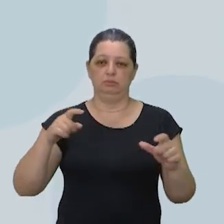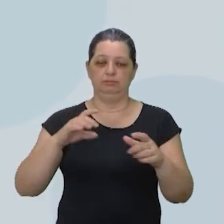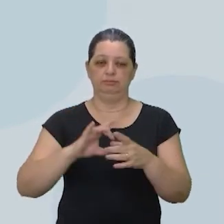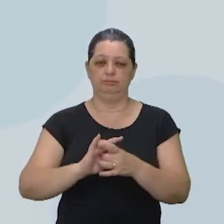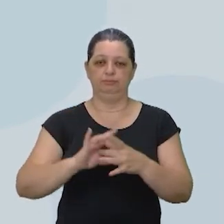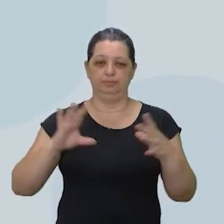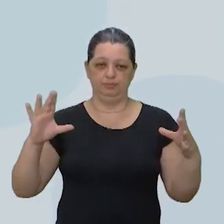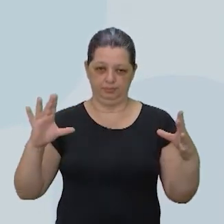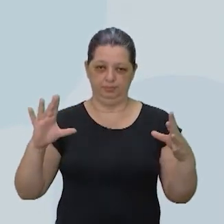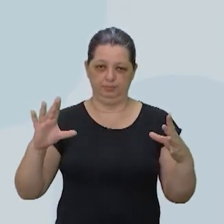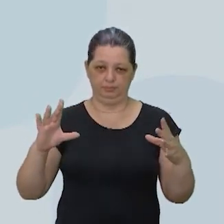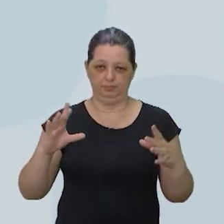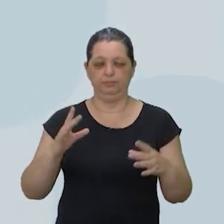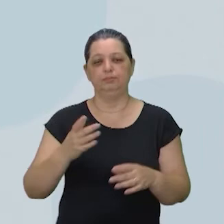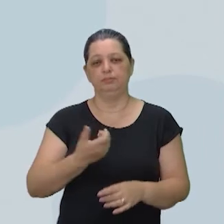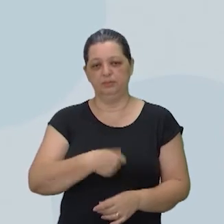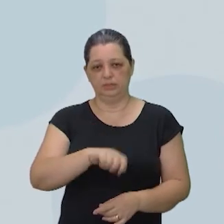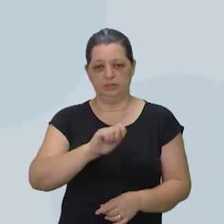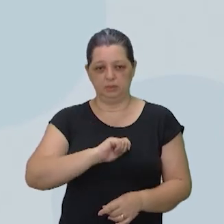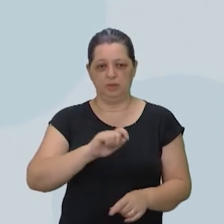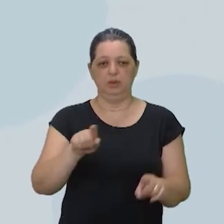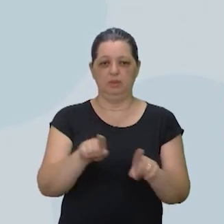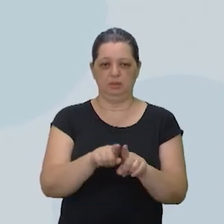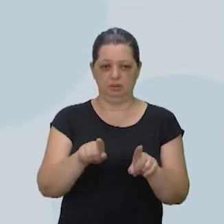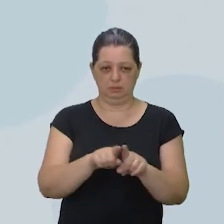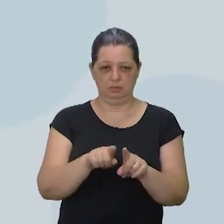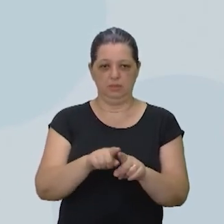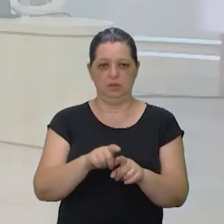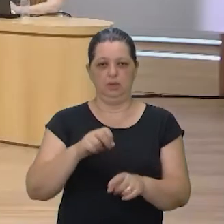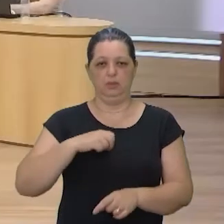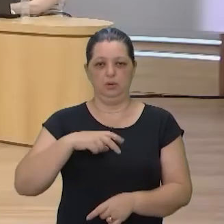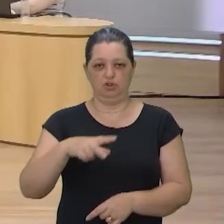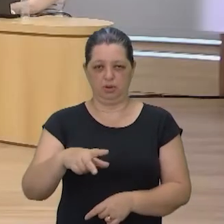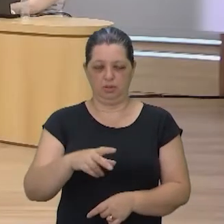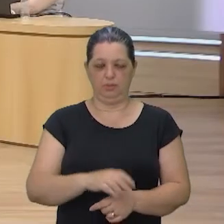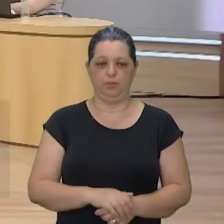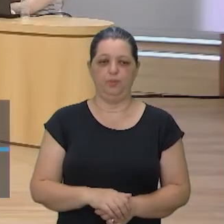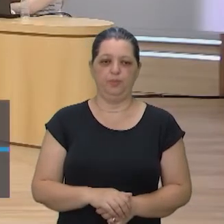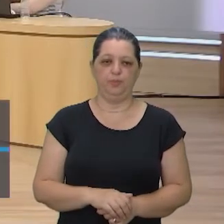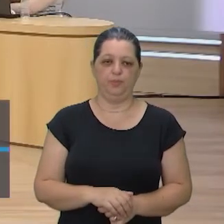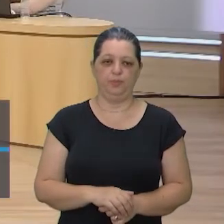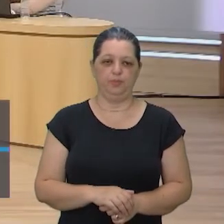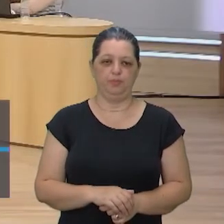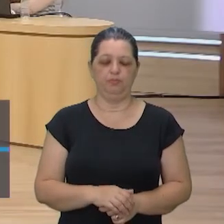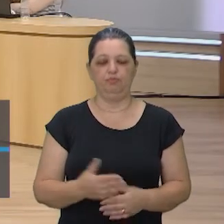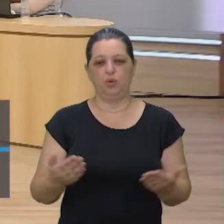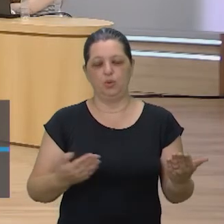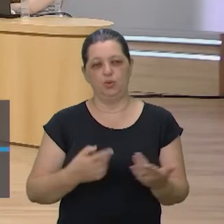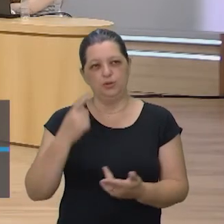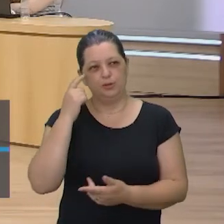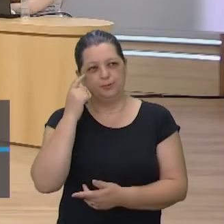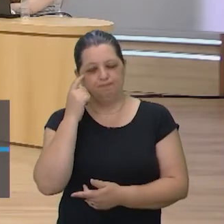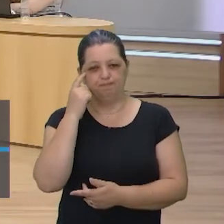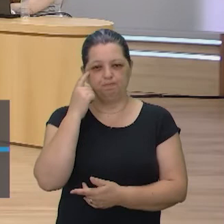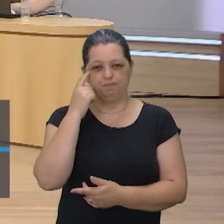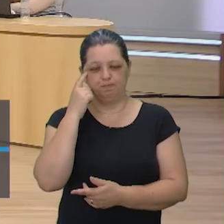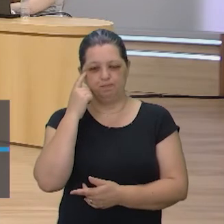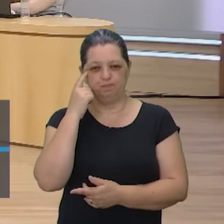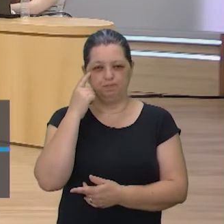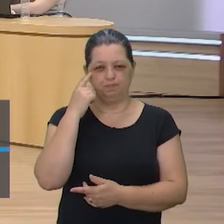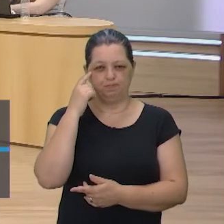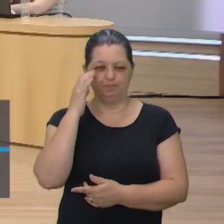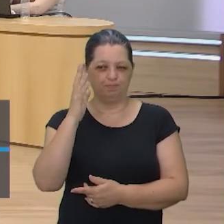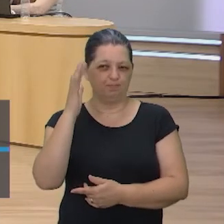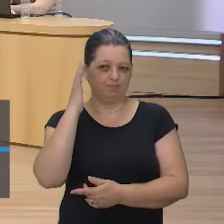quanto na América Portuguesa. Momento cabeção. Hoje eu tô assim, inspirado. Ideia fixa com o